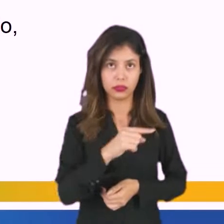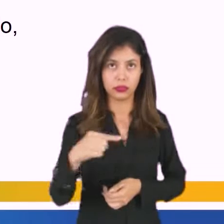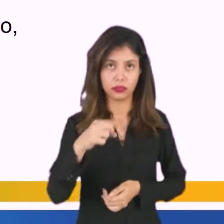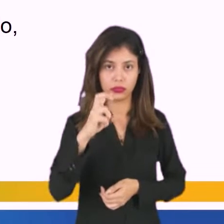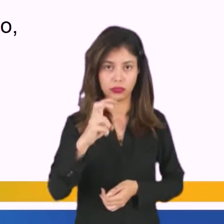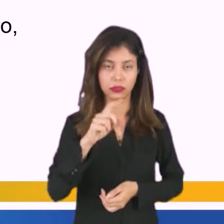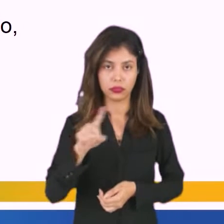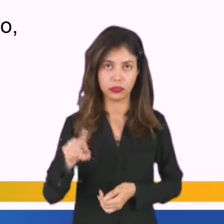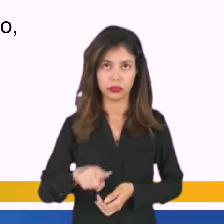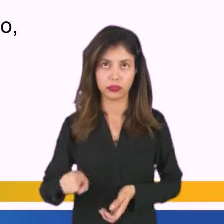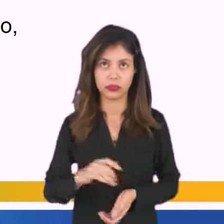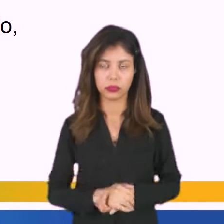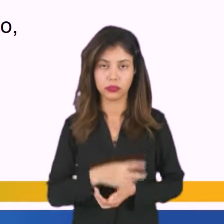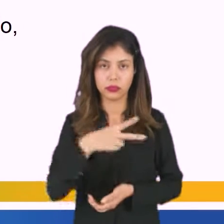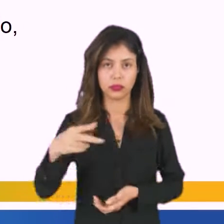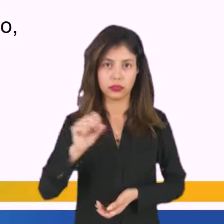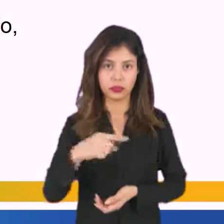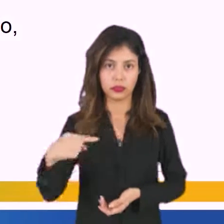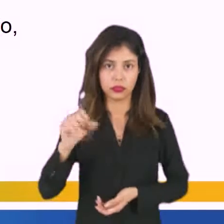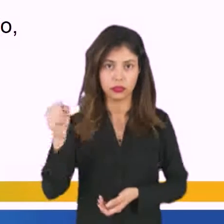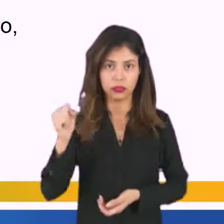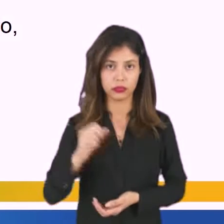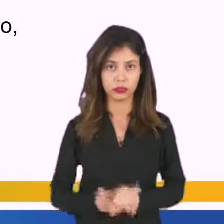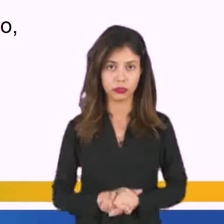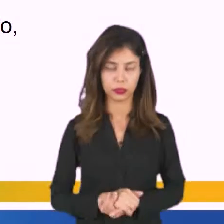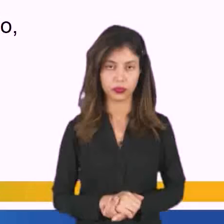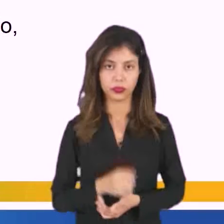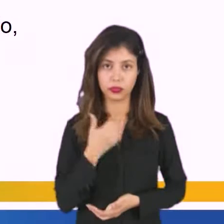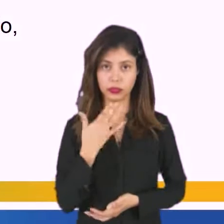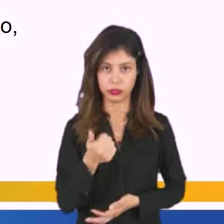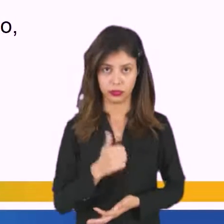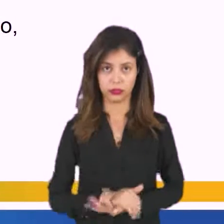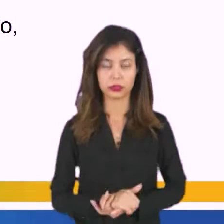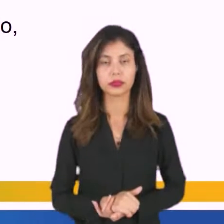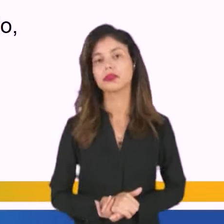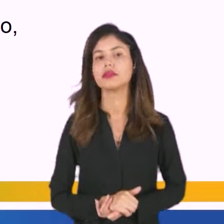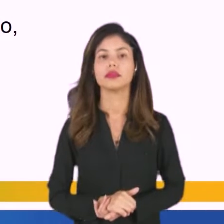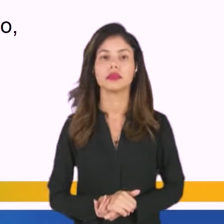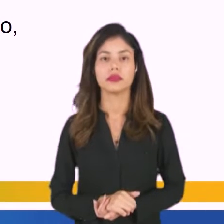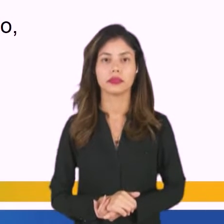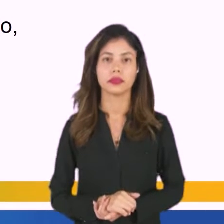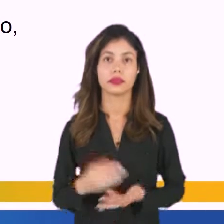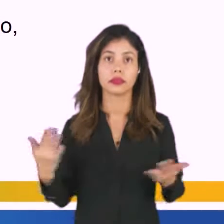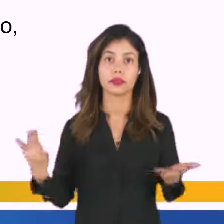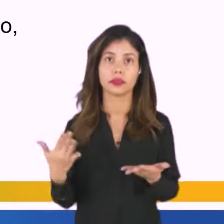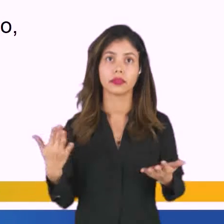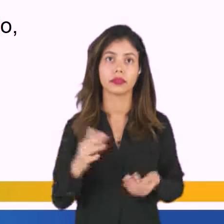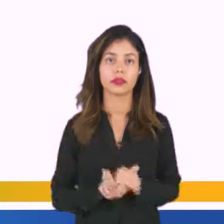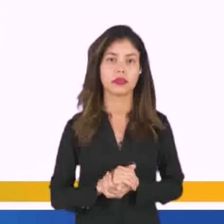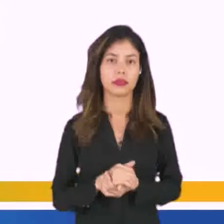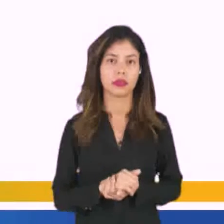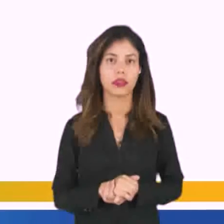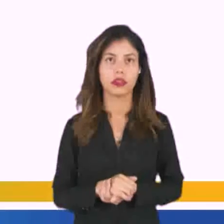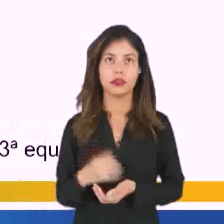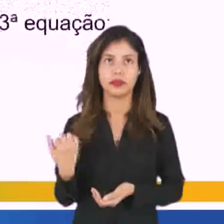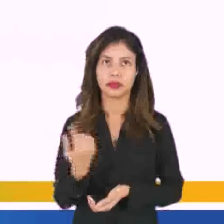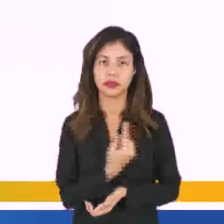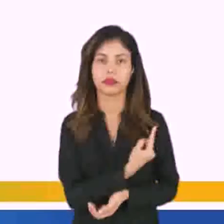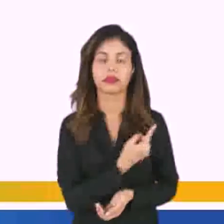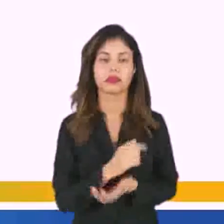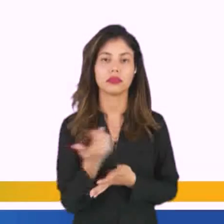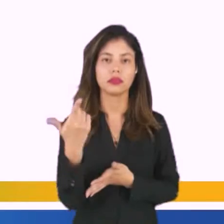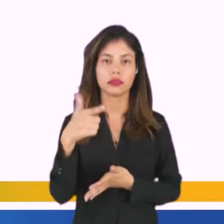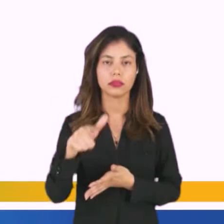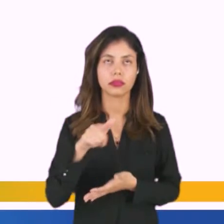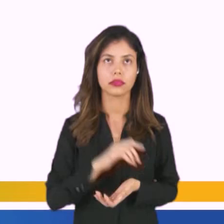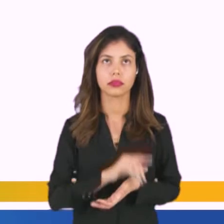7y menos 5z, igual a menos 8. Tudo bem? Agora nós vamos